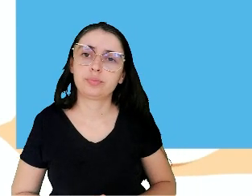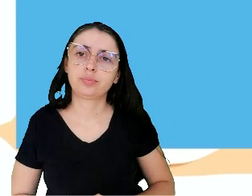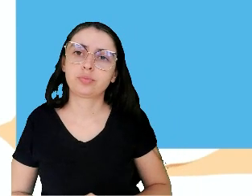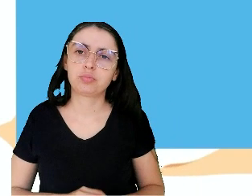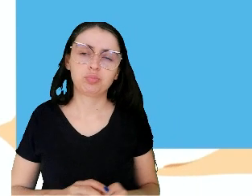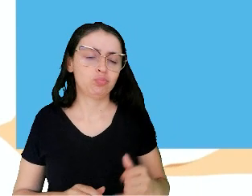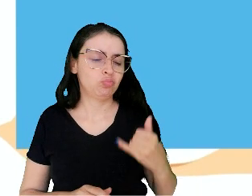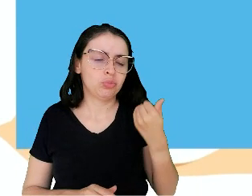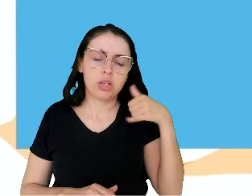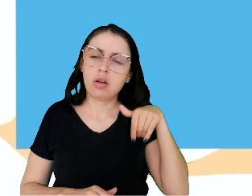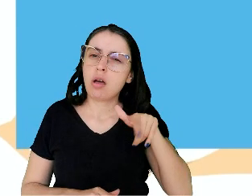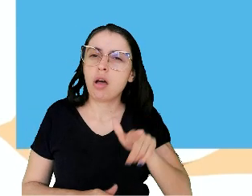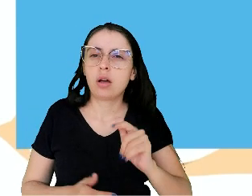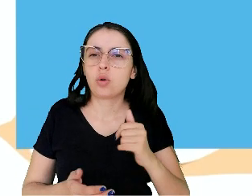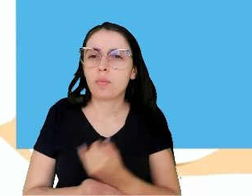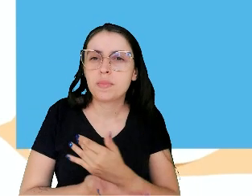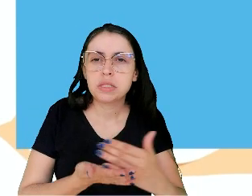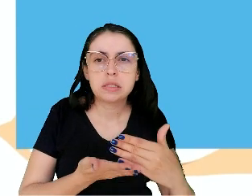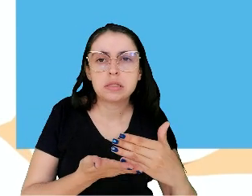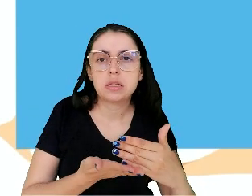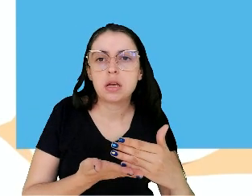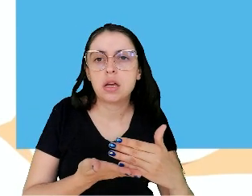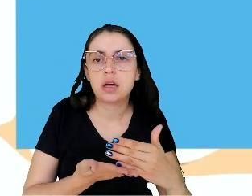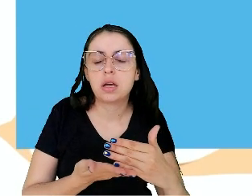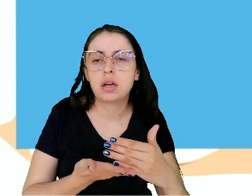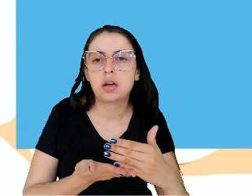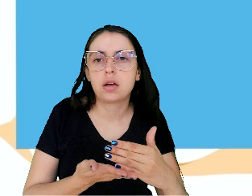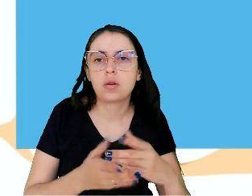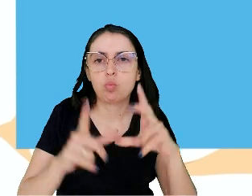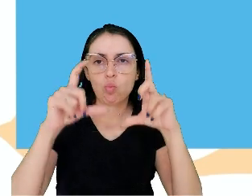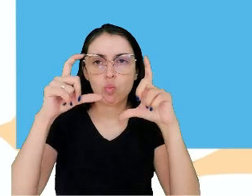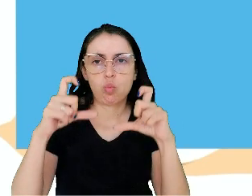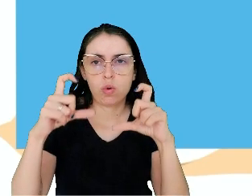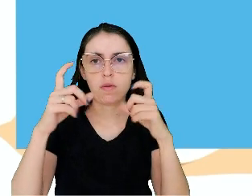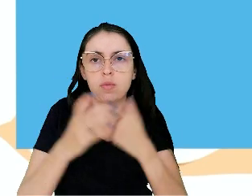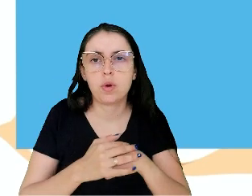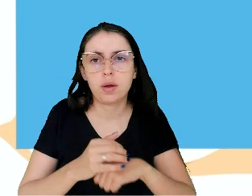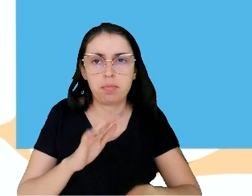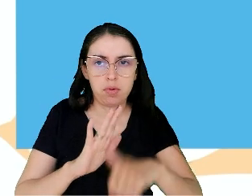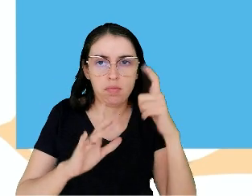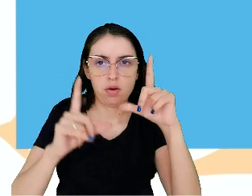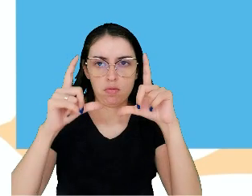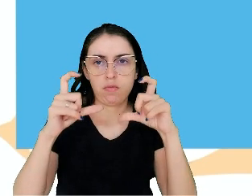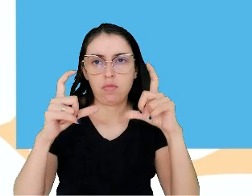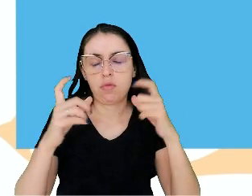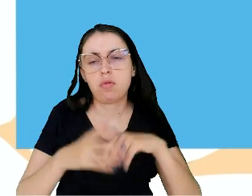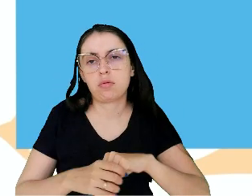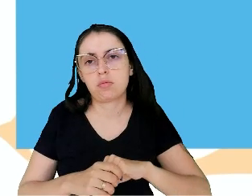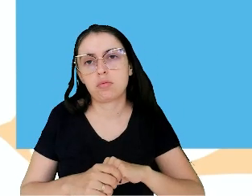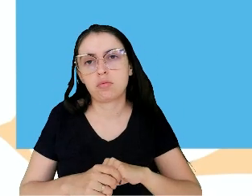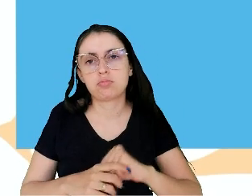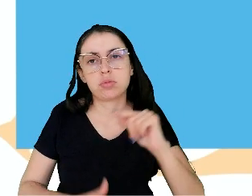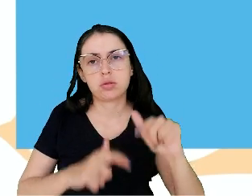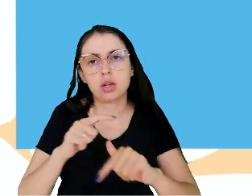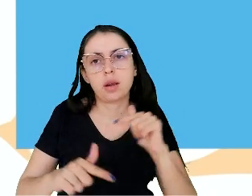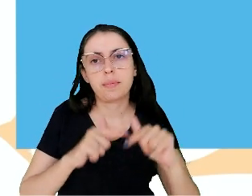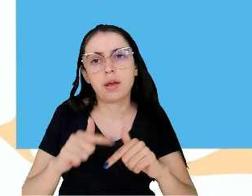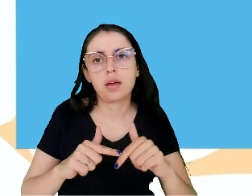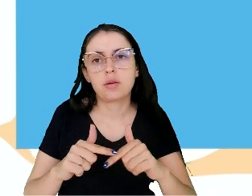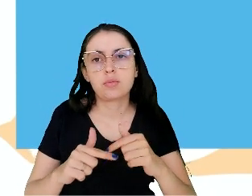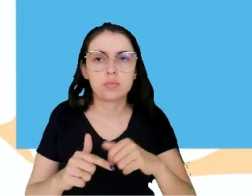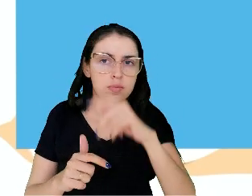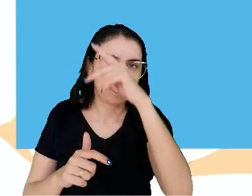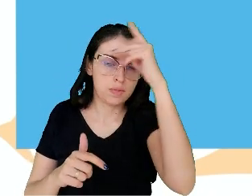É uma honra se a gente puder já começar com a primeira foto. Esse trabalho em